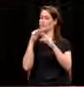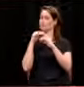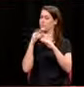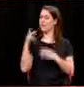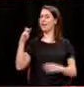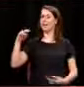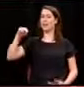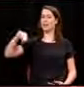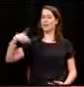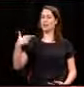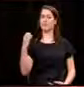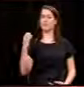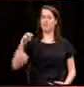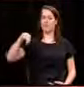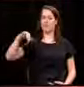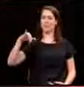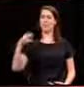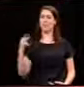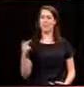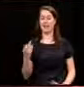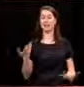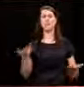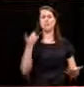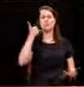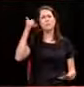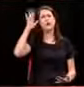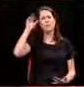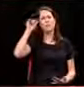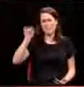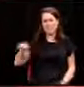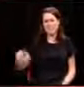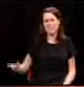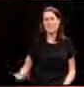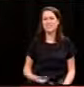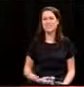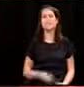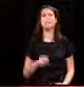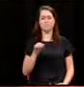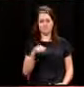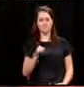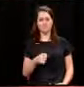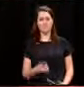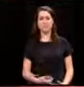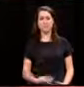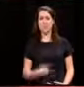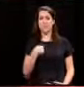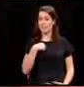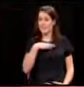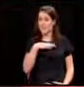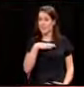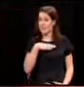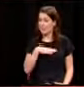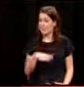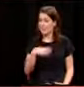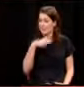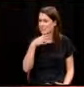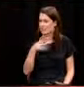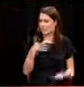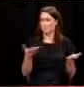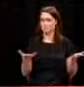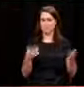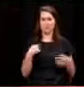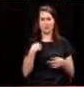Antónia, muito boa tarde, liga-nos de Almada, não é assim? Sim, sim. Não, quer dizer, eu quando liguei